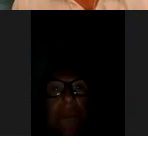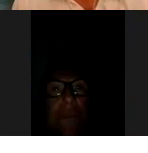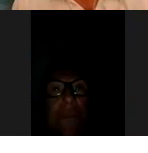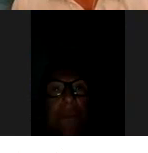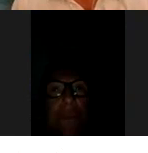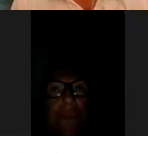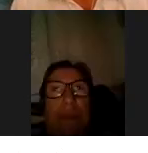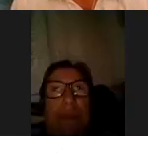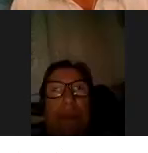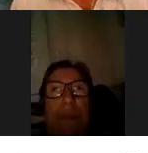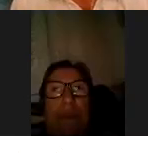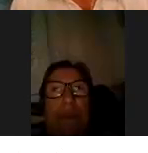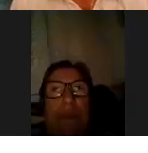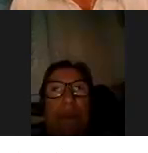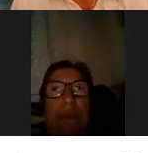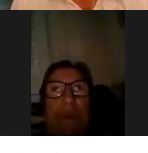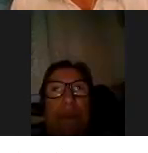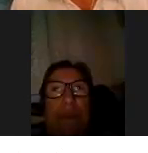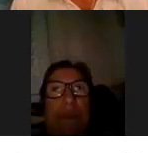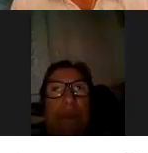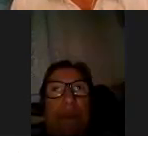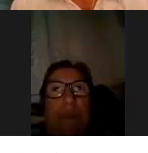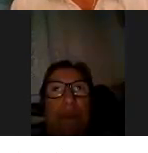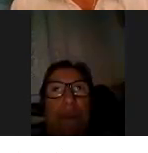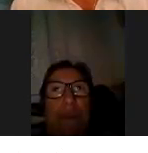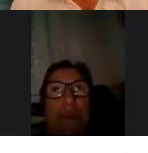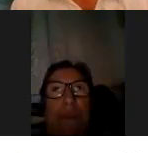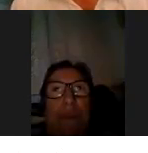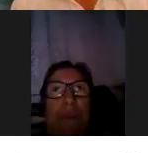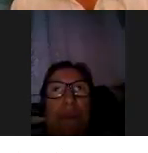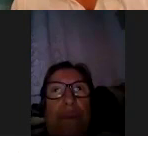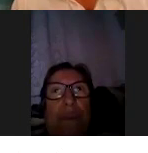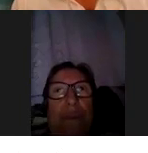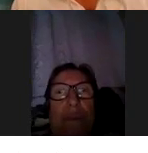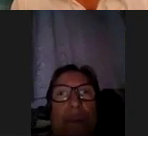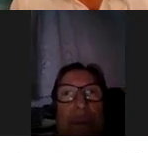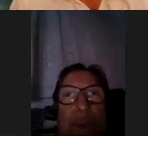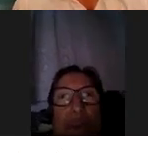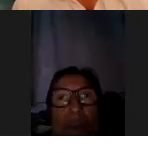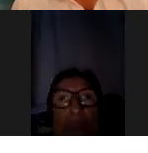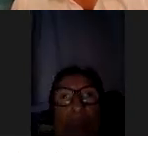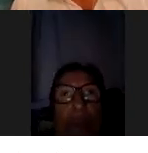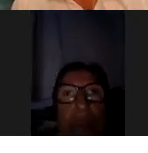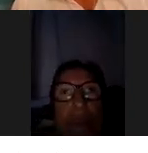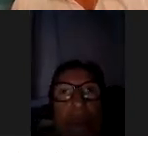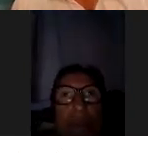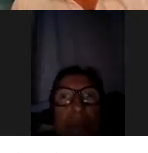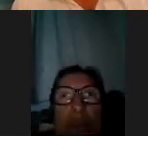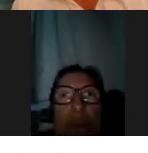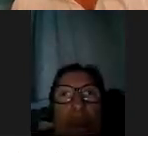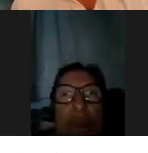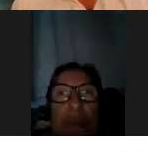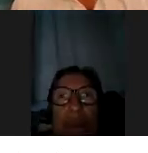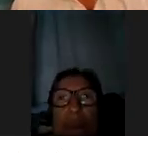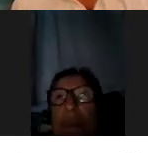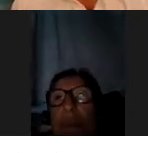alguma forma. E neste slide, especificamente, eu estou falando do impacto da comunicação adequada,